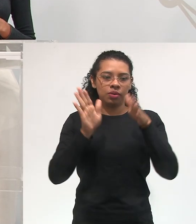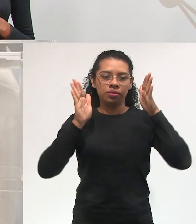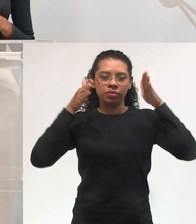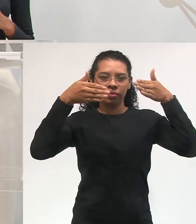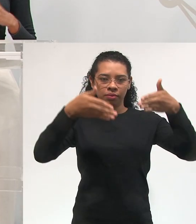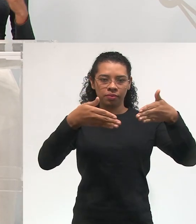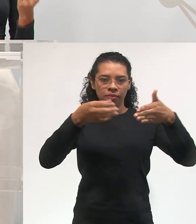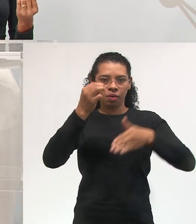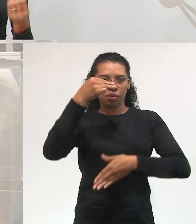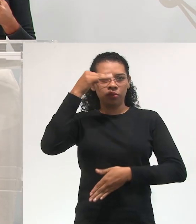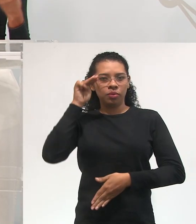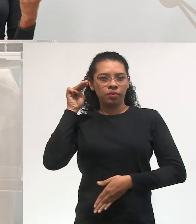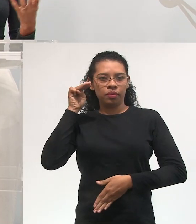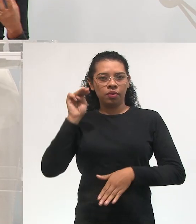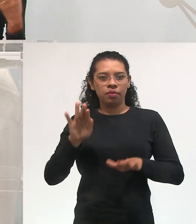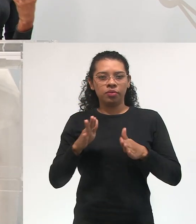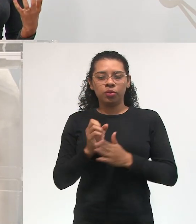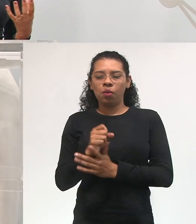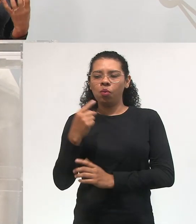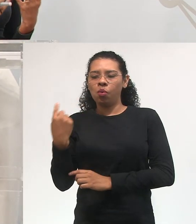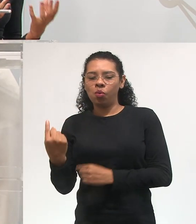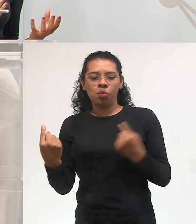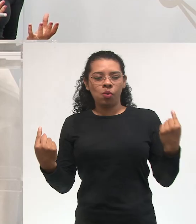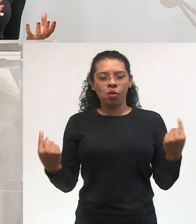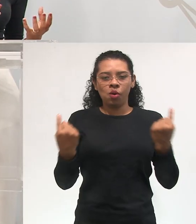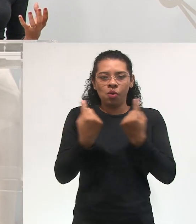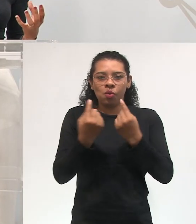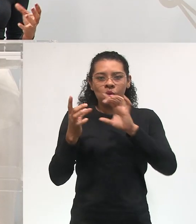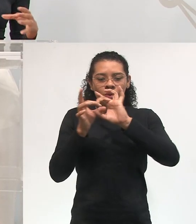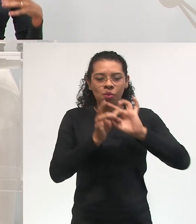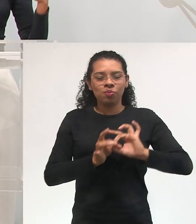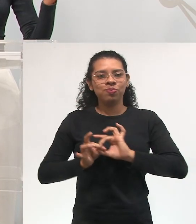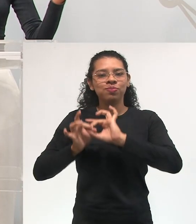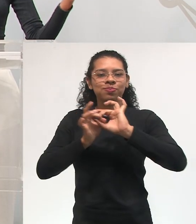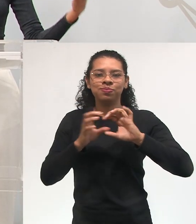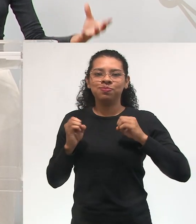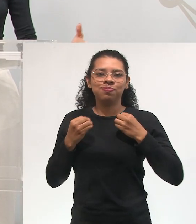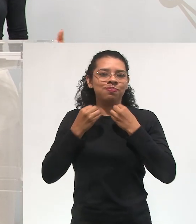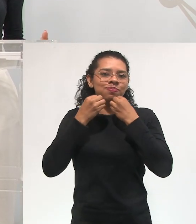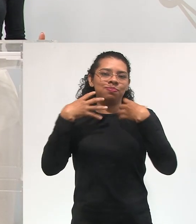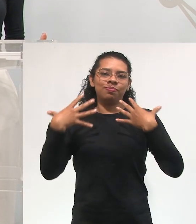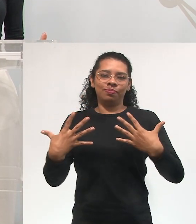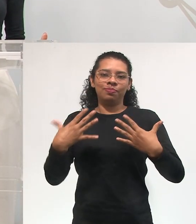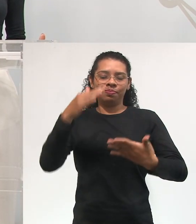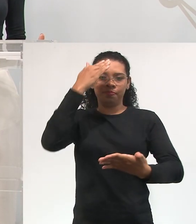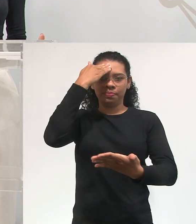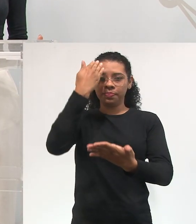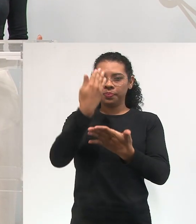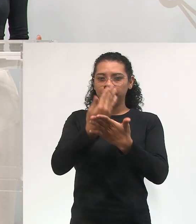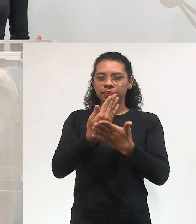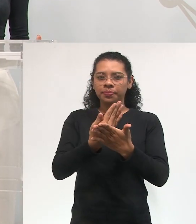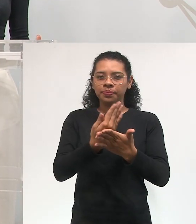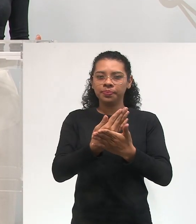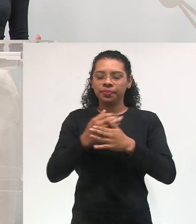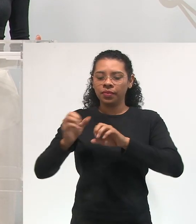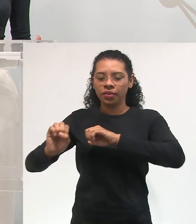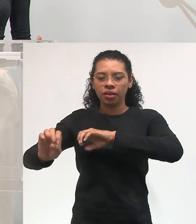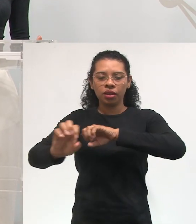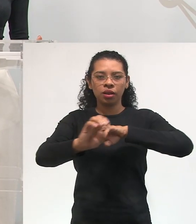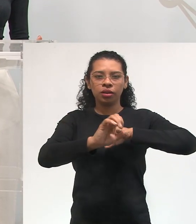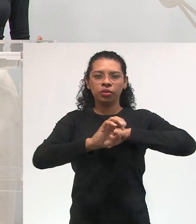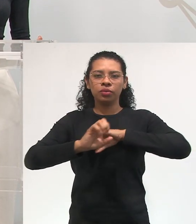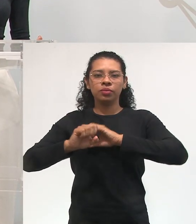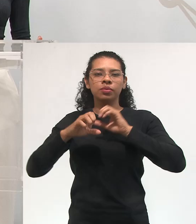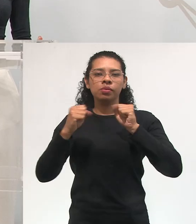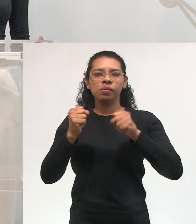né? Uma seria a complementação da outra. Então, ele acreditava que a educação poderia ser